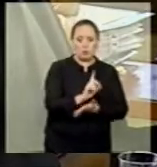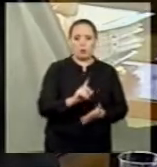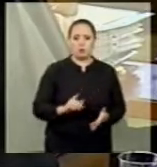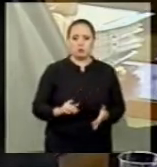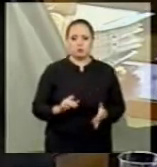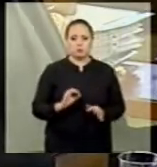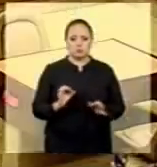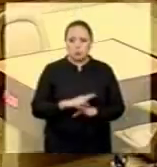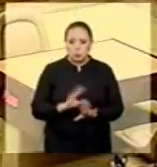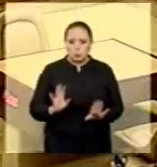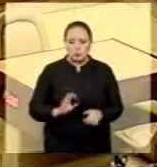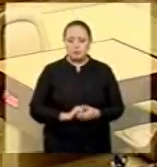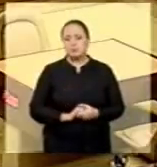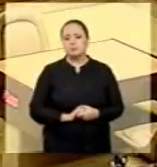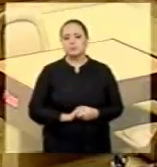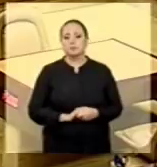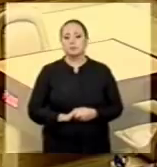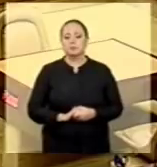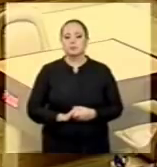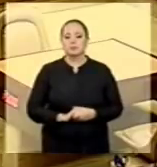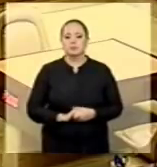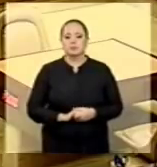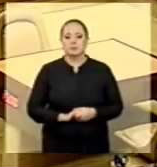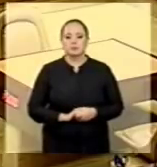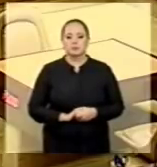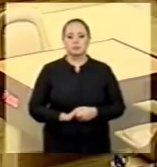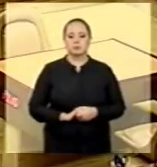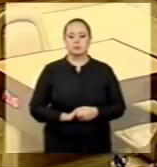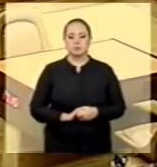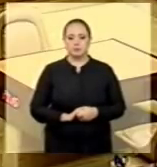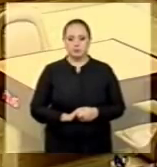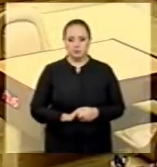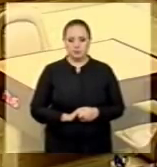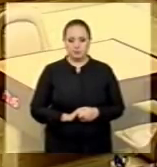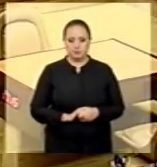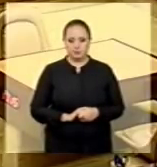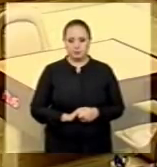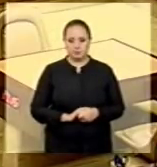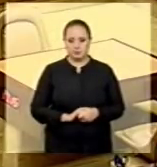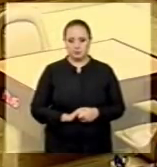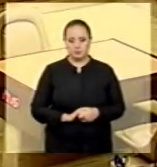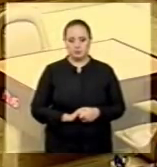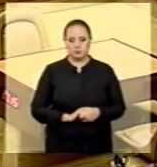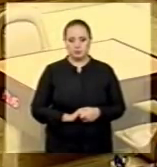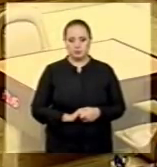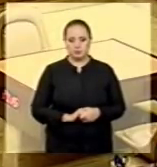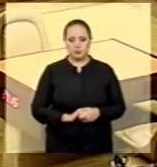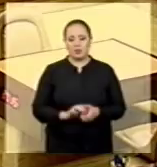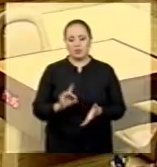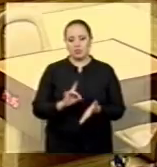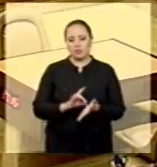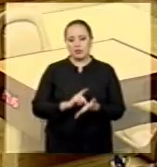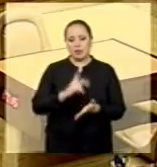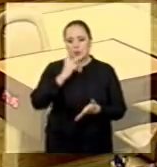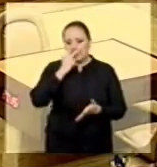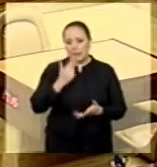se permite. Pois não. De fato, essa é uma questão, eu até já referi, prenhe de lendas